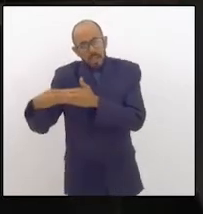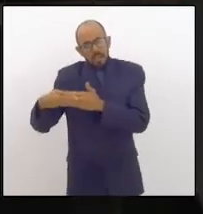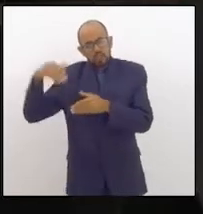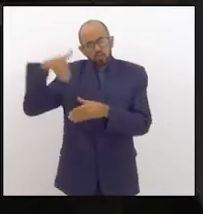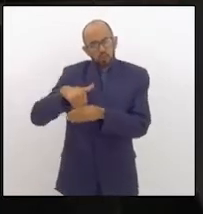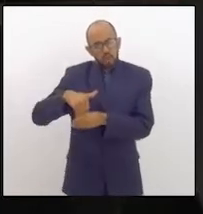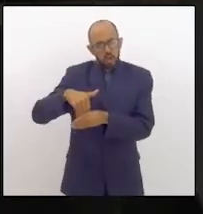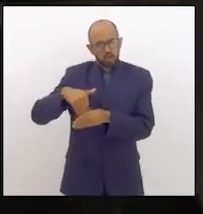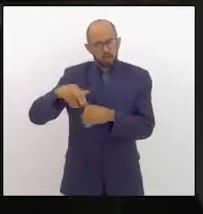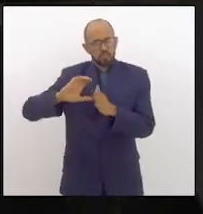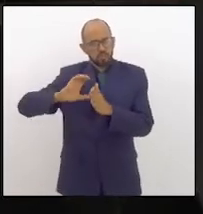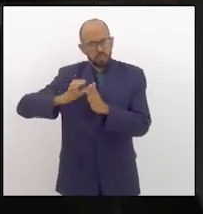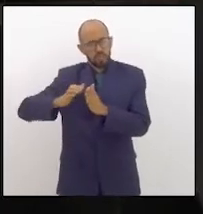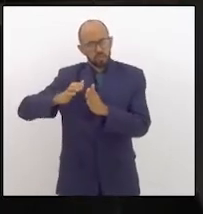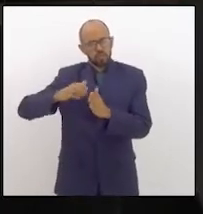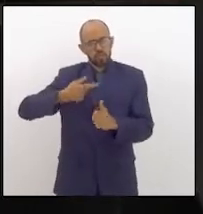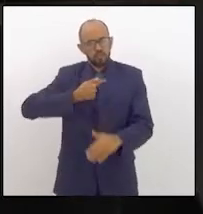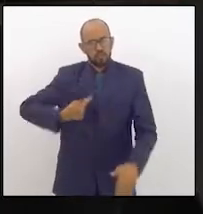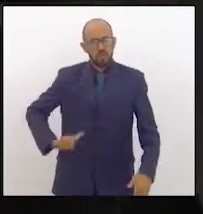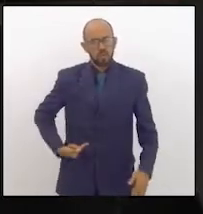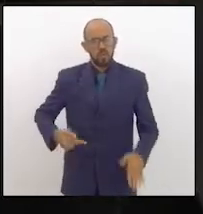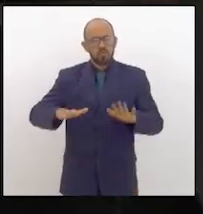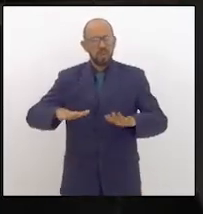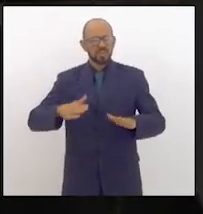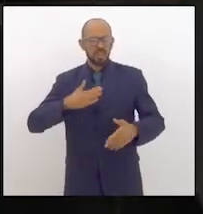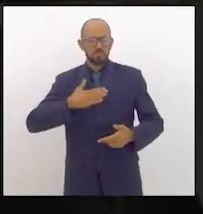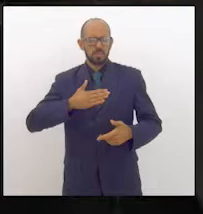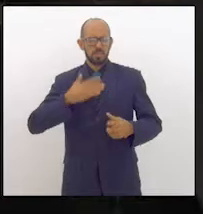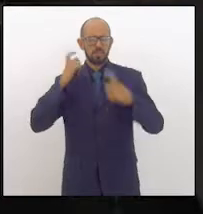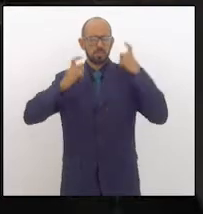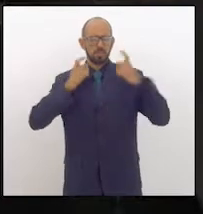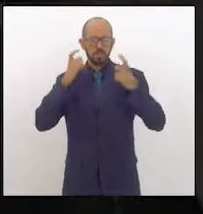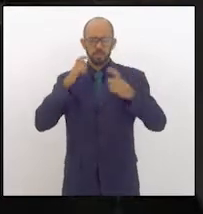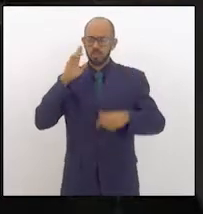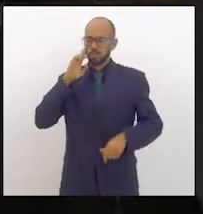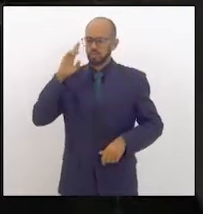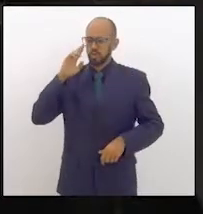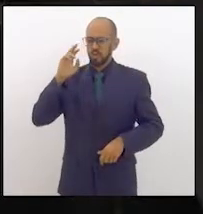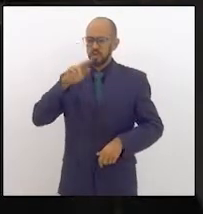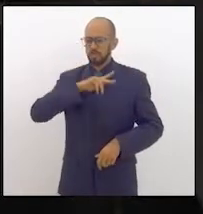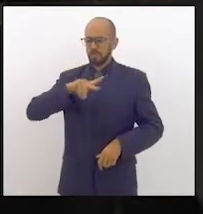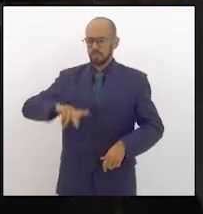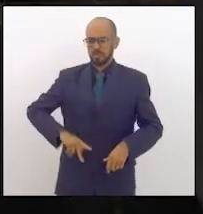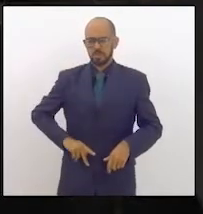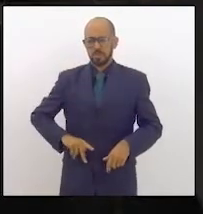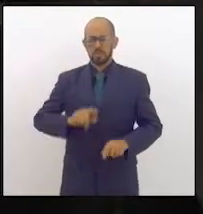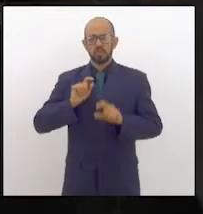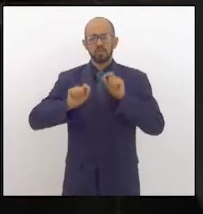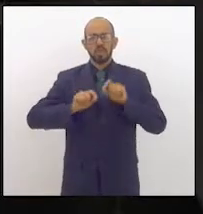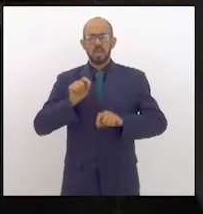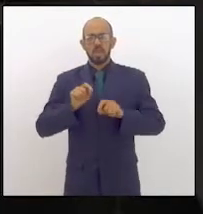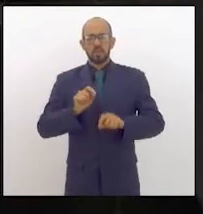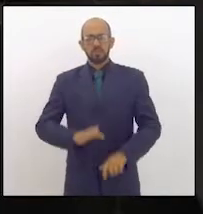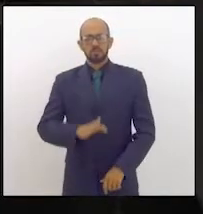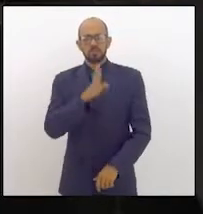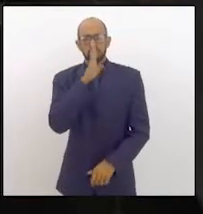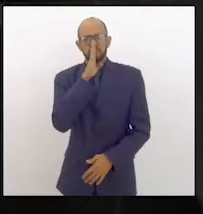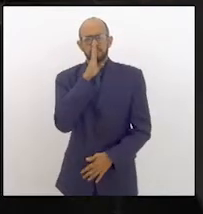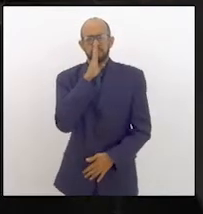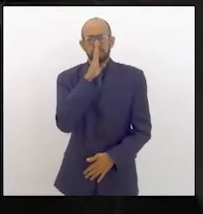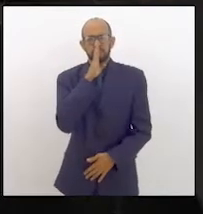partido do governador mas muito me preocupa senhora presidenta a o silêncio